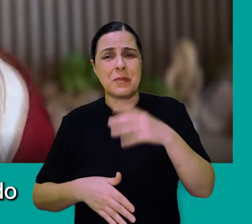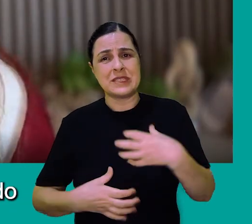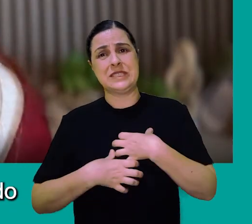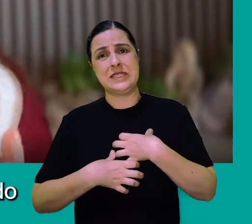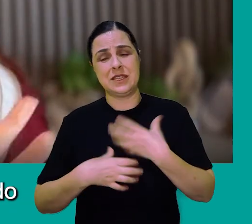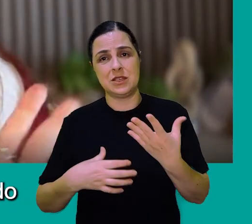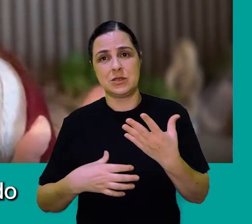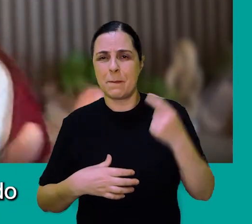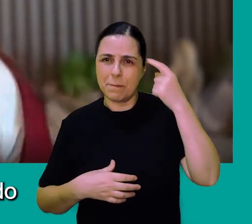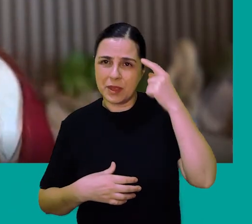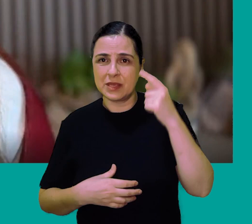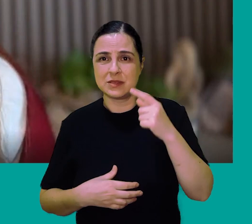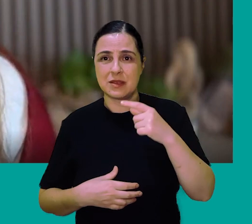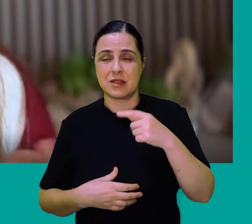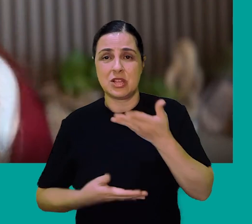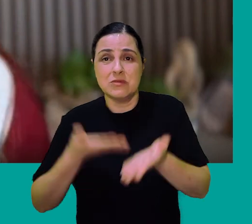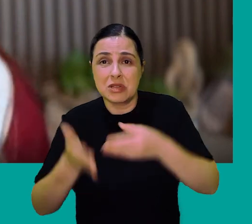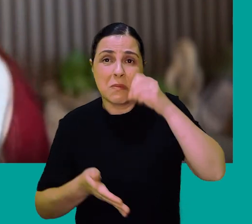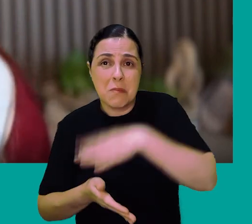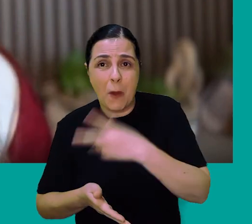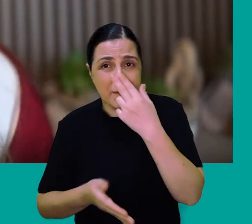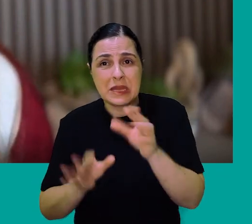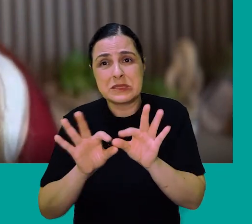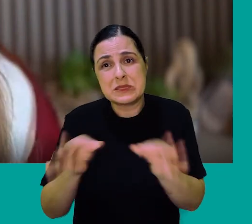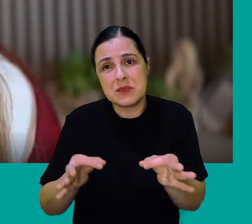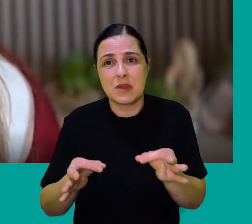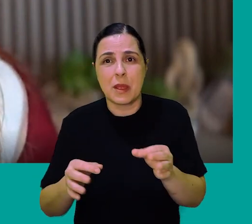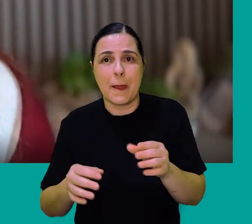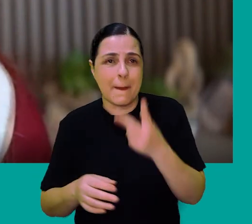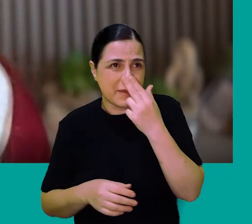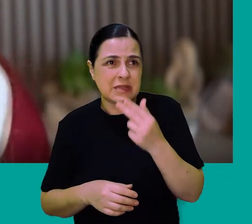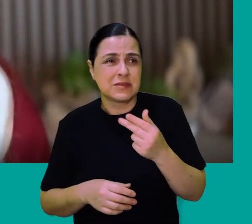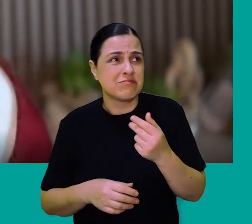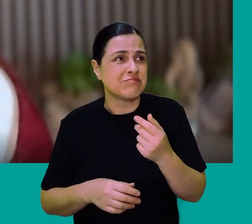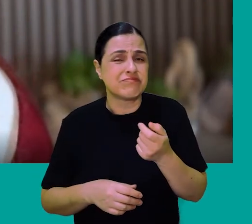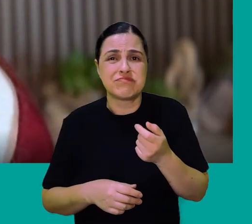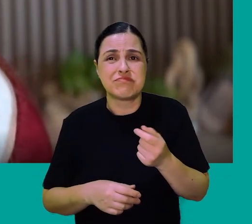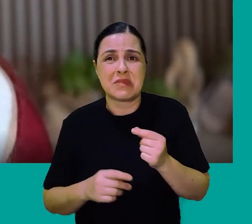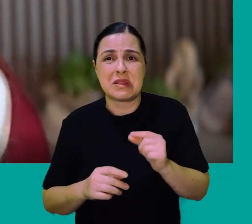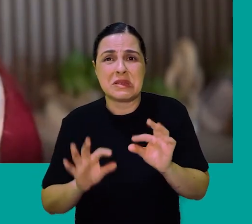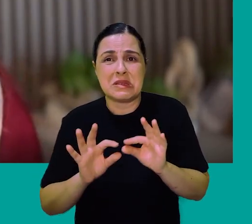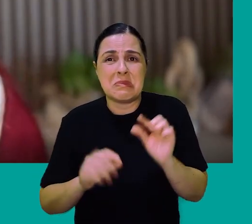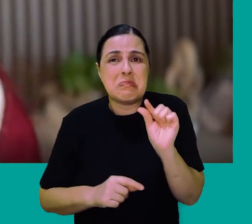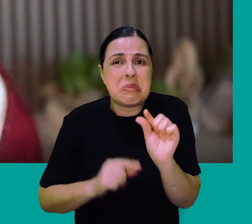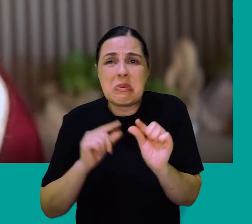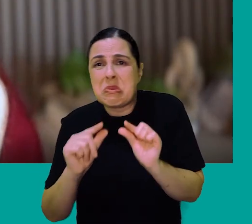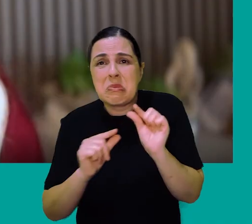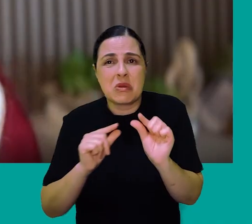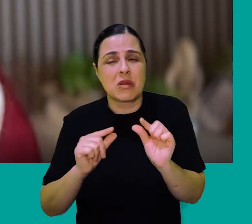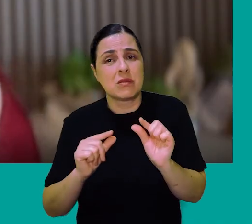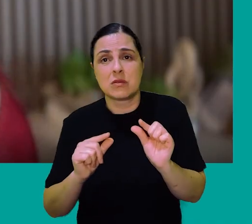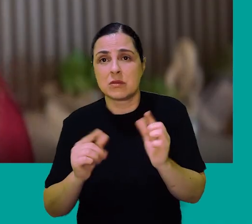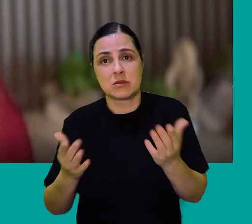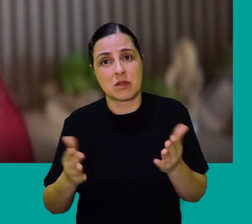não é porque ele é pequenininho e tá tudo bem, é porque é difícil às vezes perceber, é difícil às vezes nomear, né, a gente tá tão acostumado